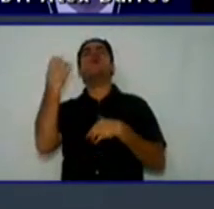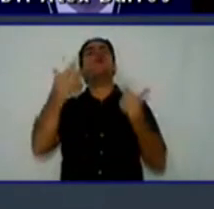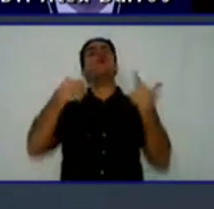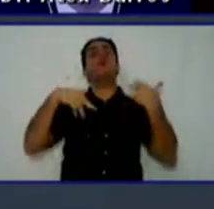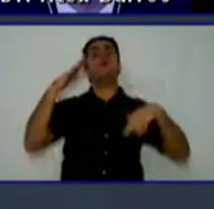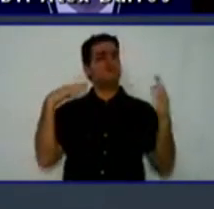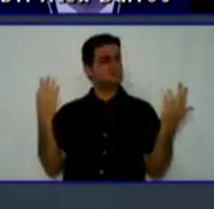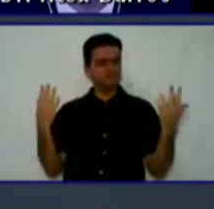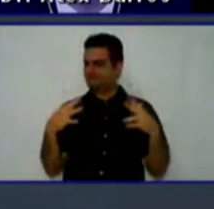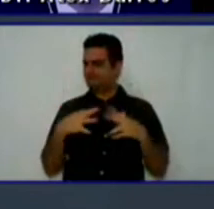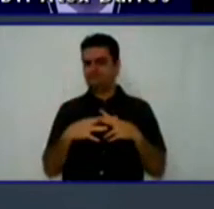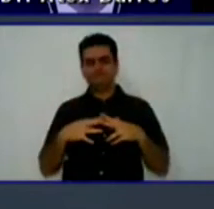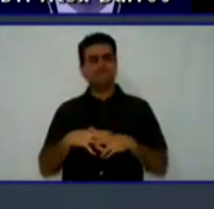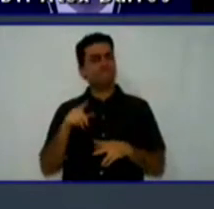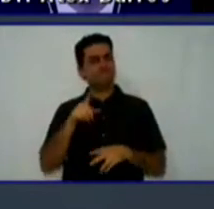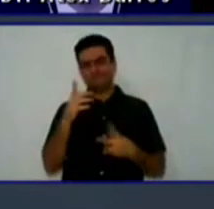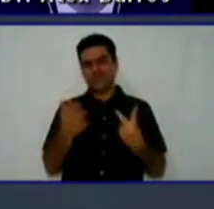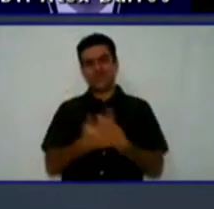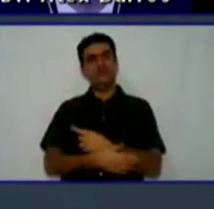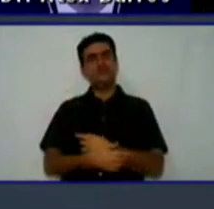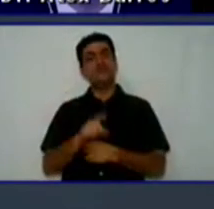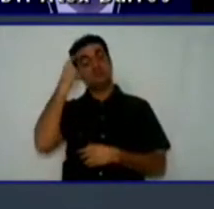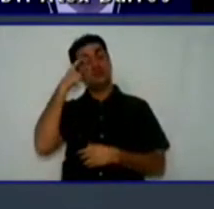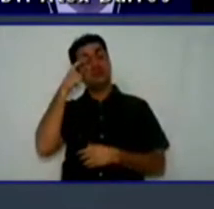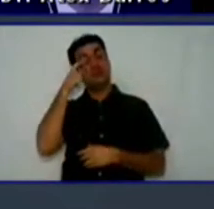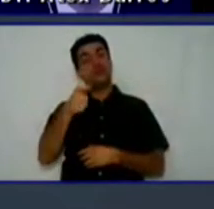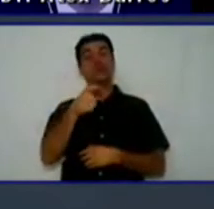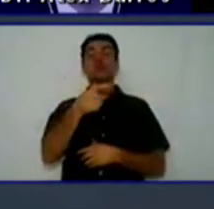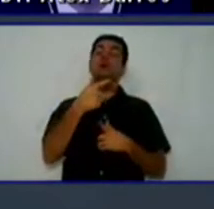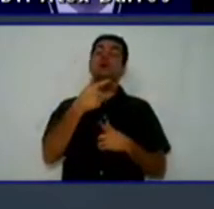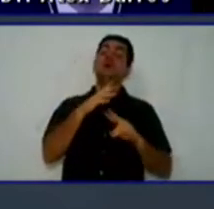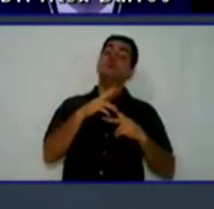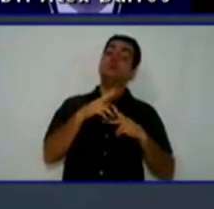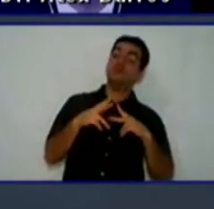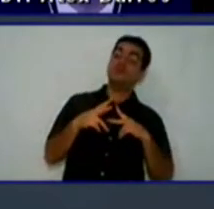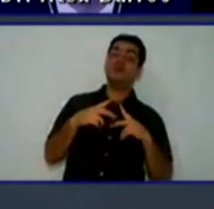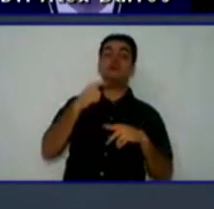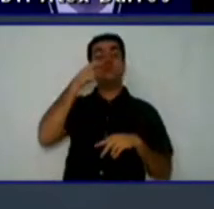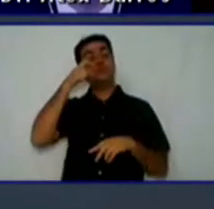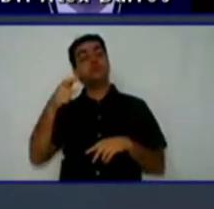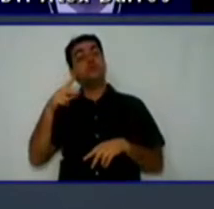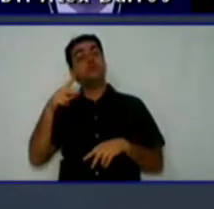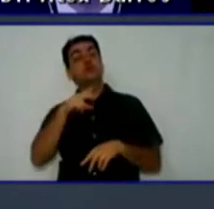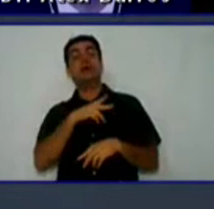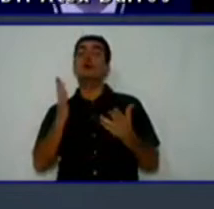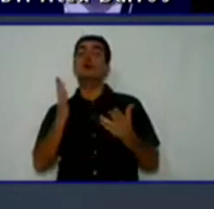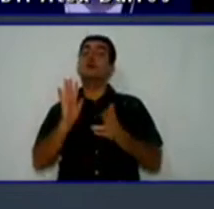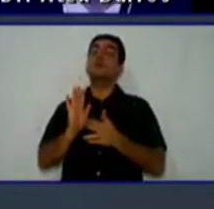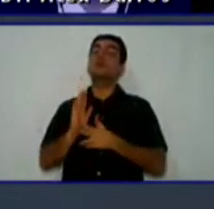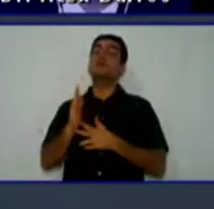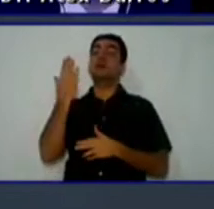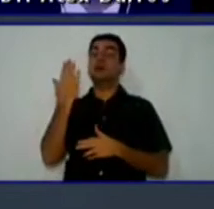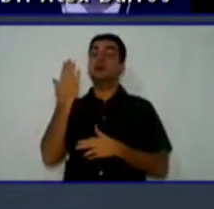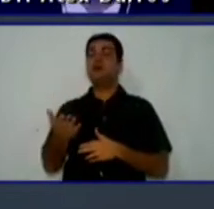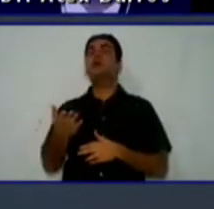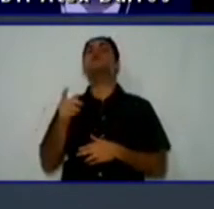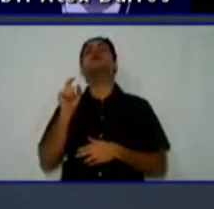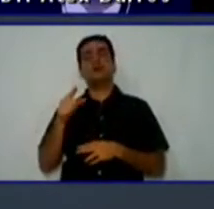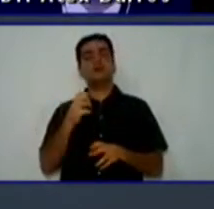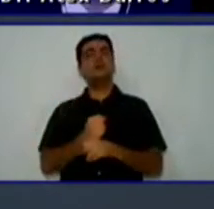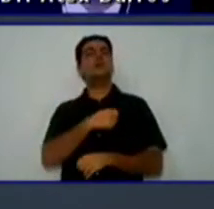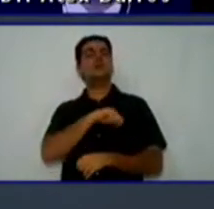confusão entre interesses privados e fins partidários, e a proposta que trago é de que a irregularidade no ponto